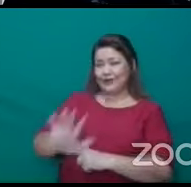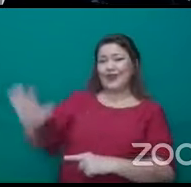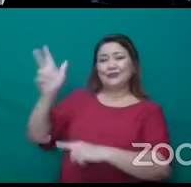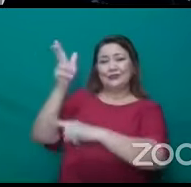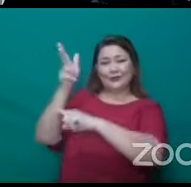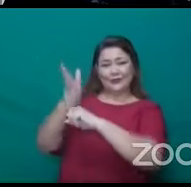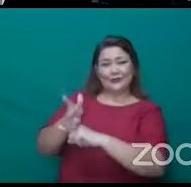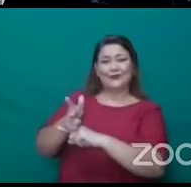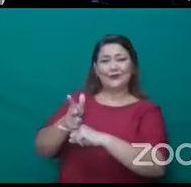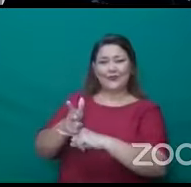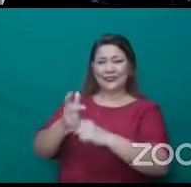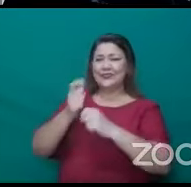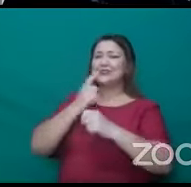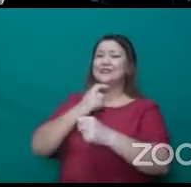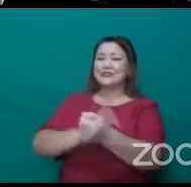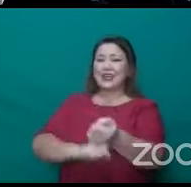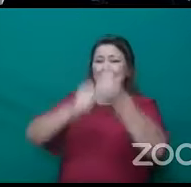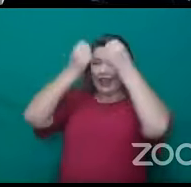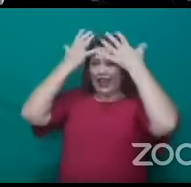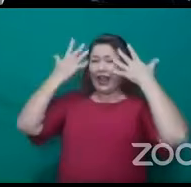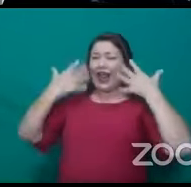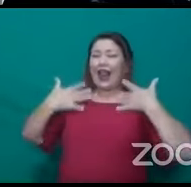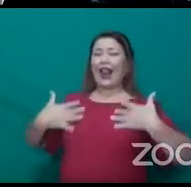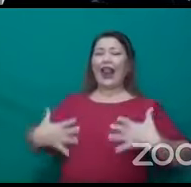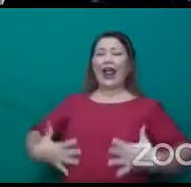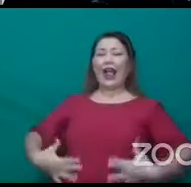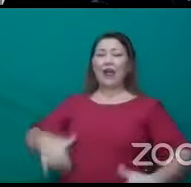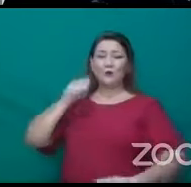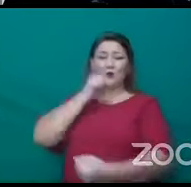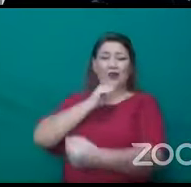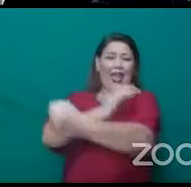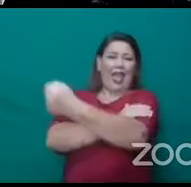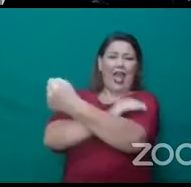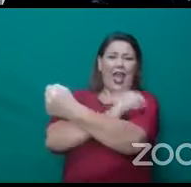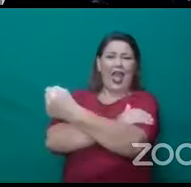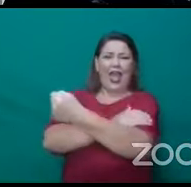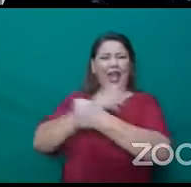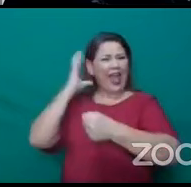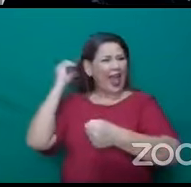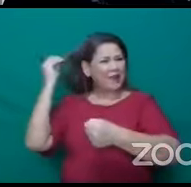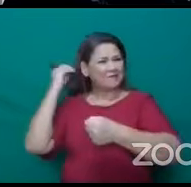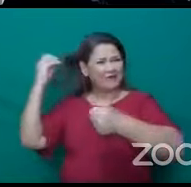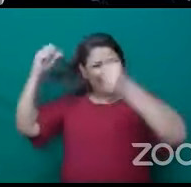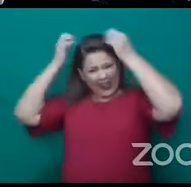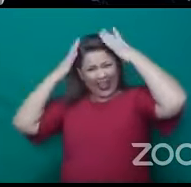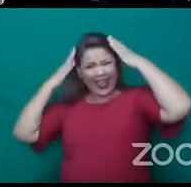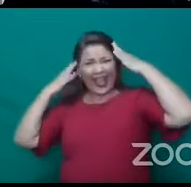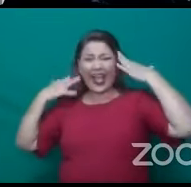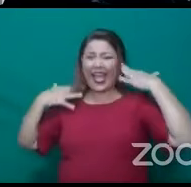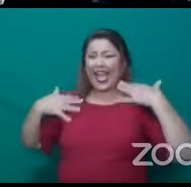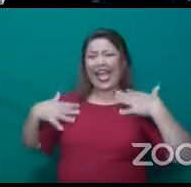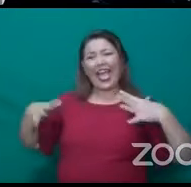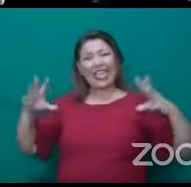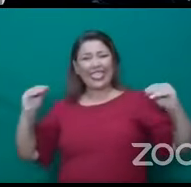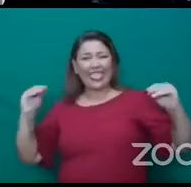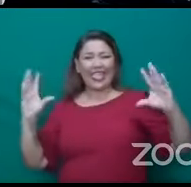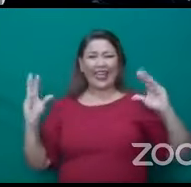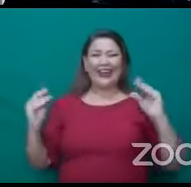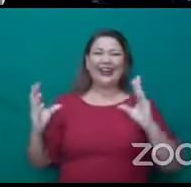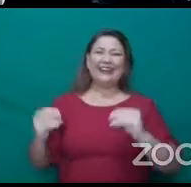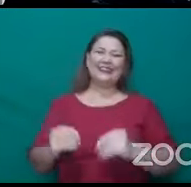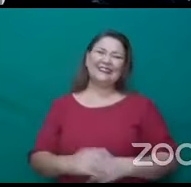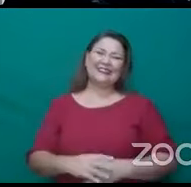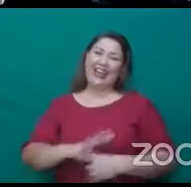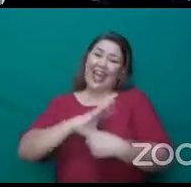tá ensopada ali de sangue. E aí a gente ficou com muita dó, porque a gente passou no cabelo dela, aquela coisa toda melada, assim, Tudo pela na roupa arte, gente.